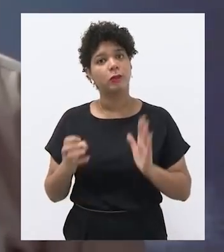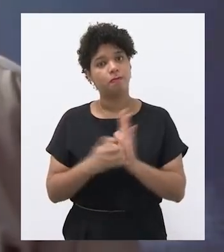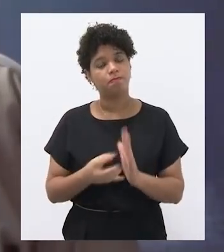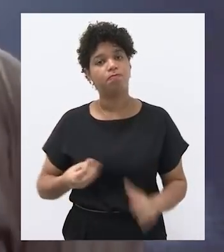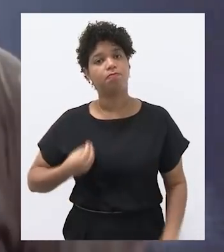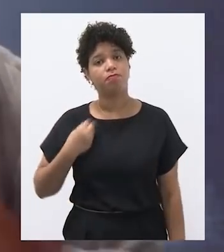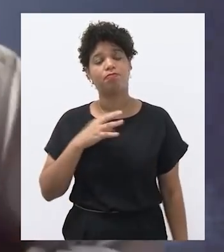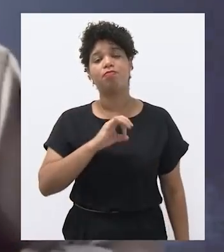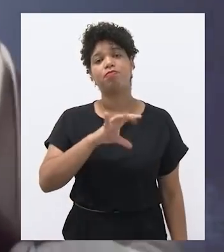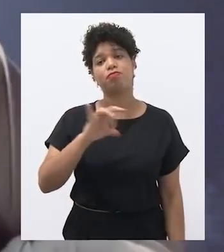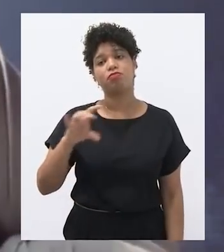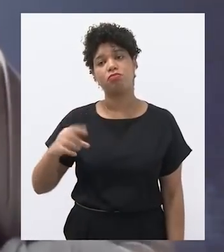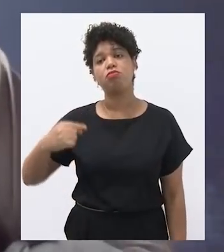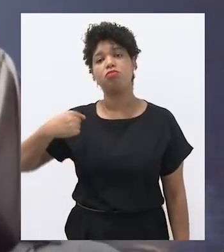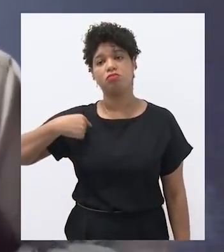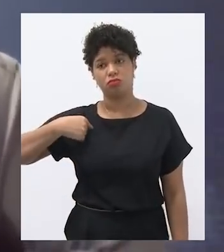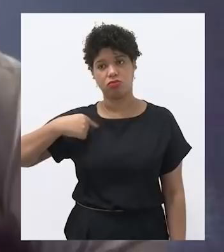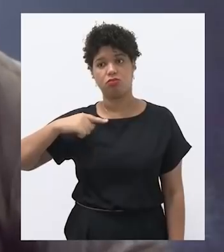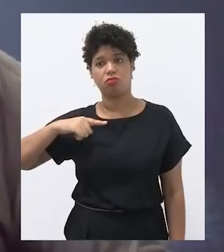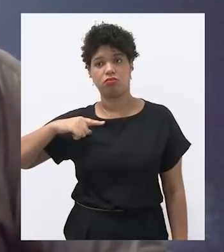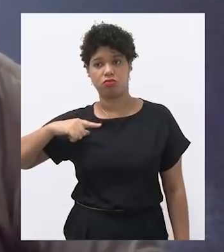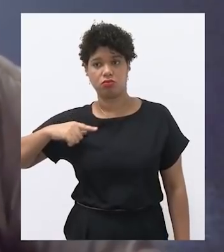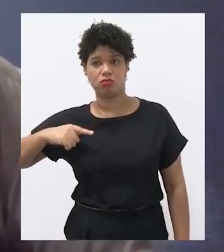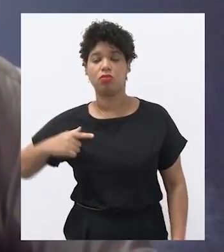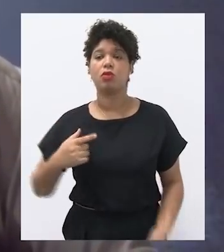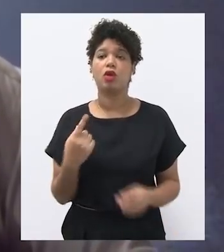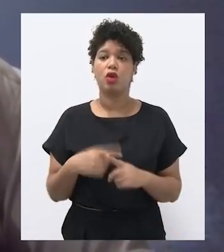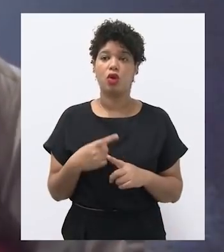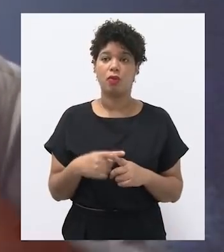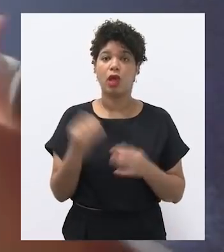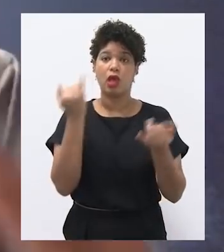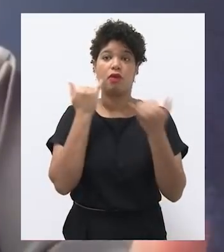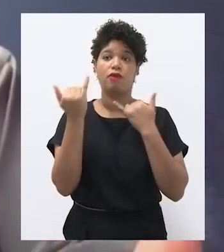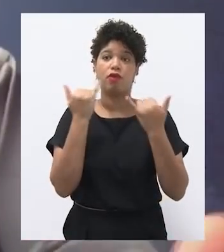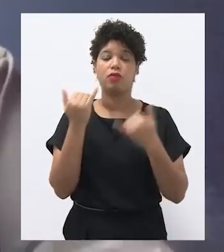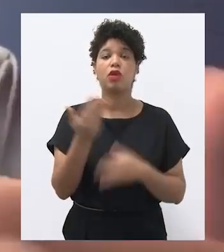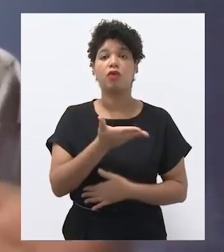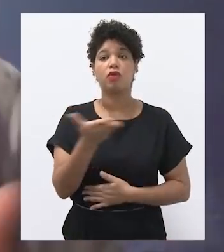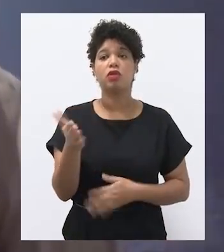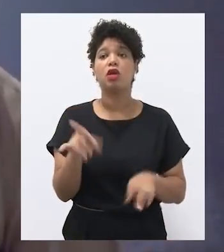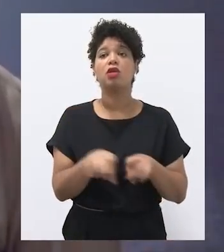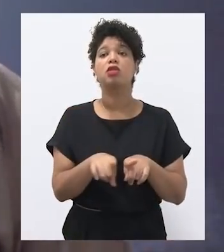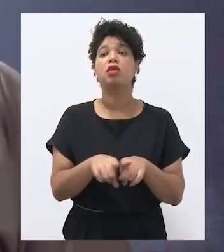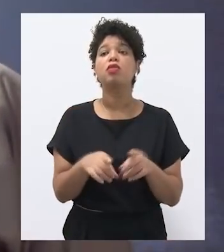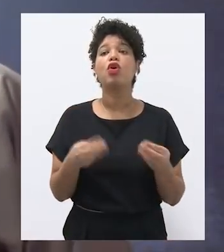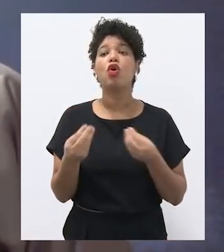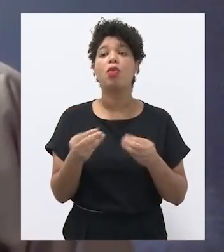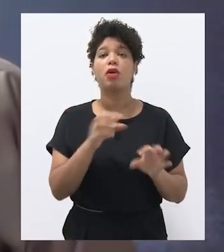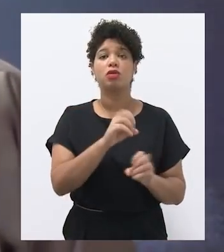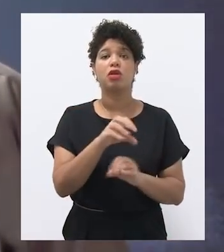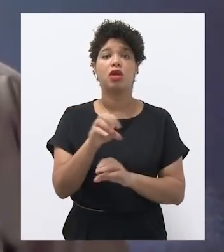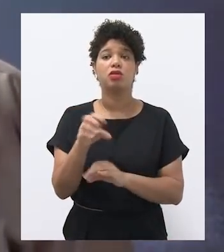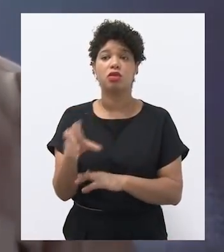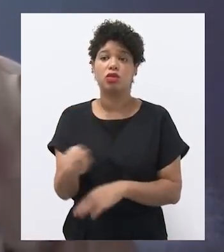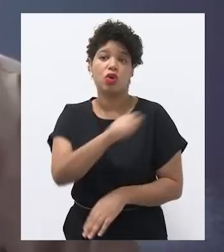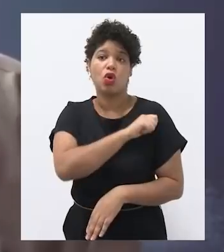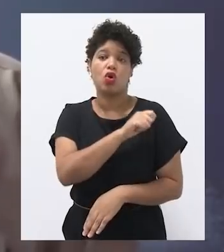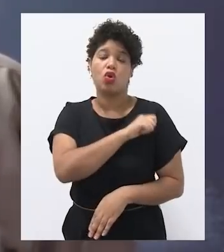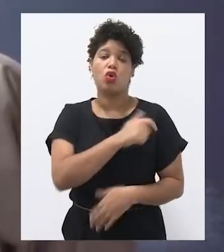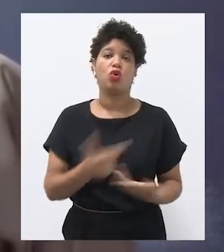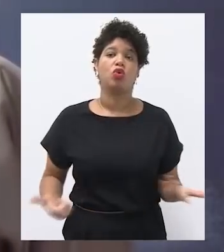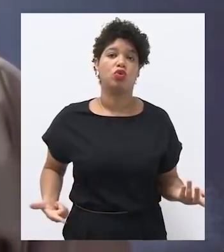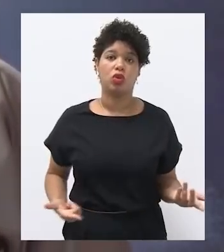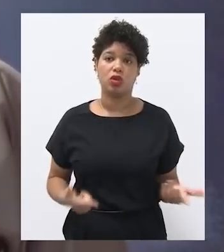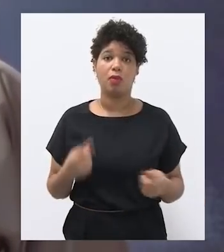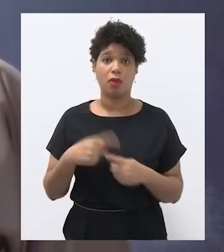nós aqui, no meu caso, do ponto de vista da geração de informação, mas vocês na relação com os estudantes. Mesmo num estado